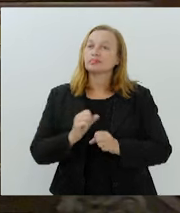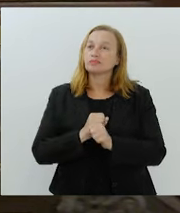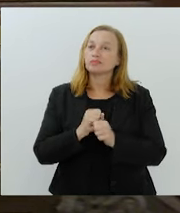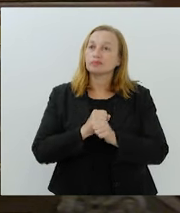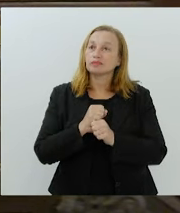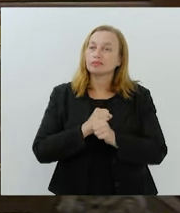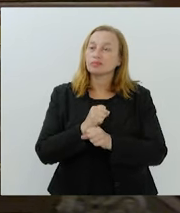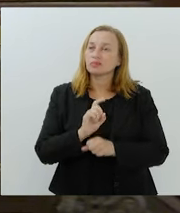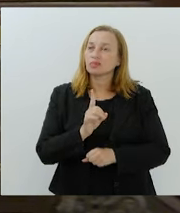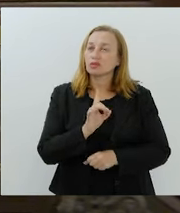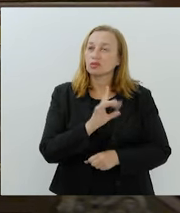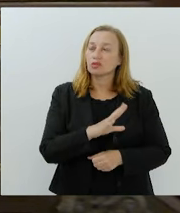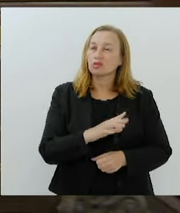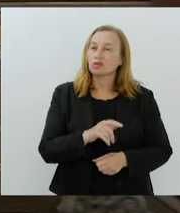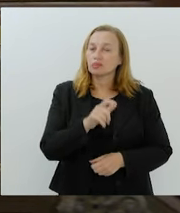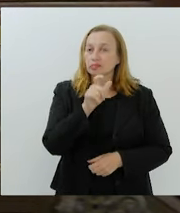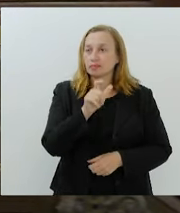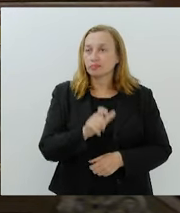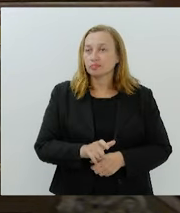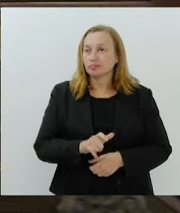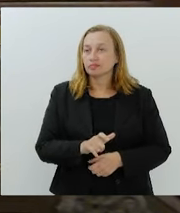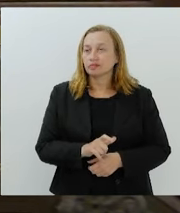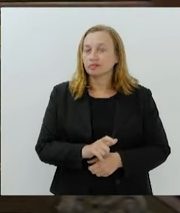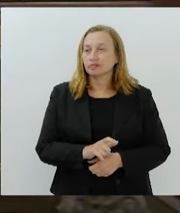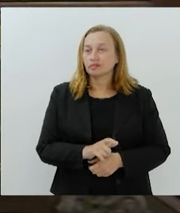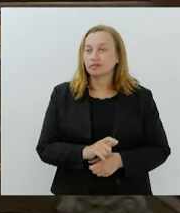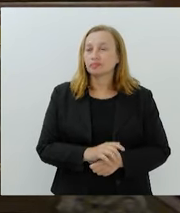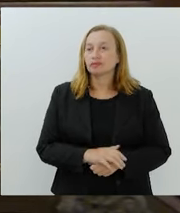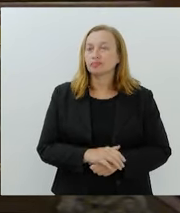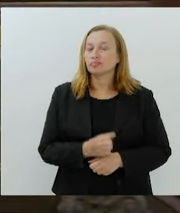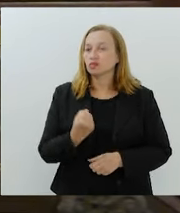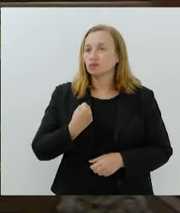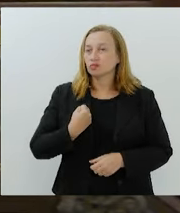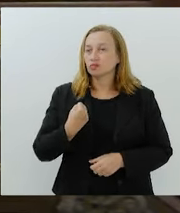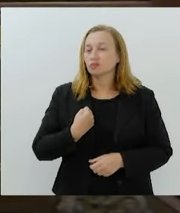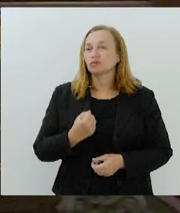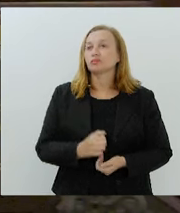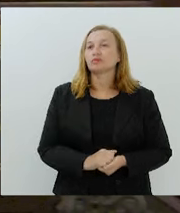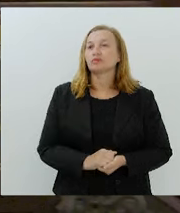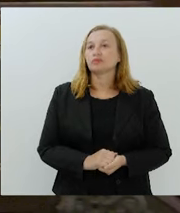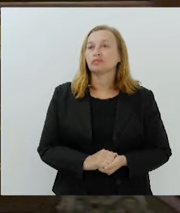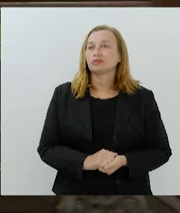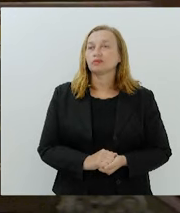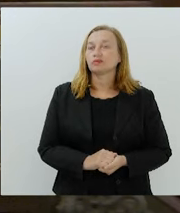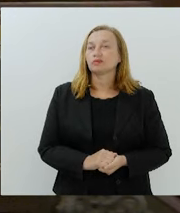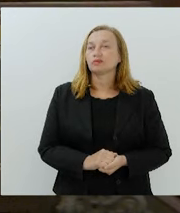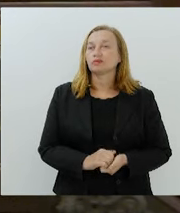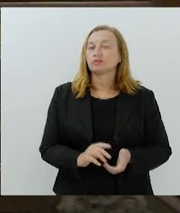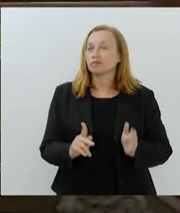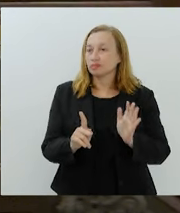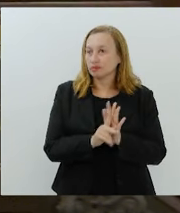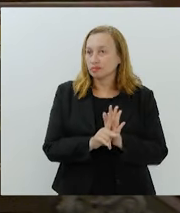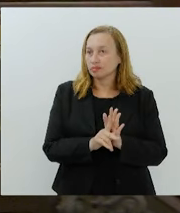não apenas por ser o proponente do maior número de projetos aprovados e